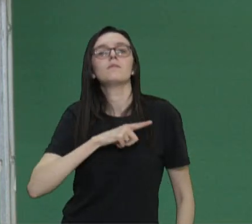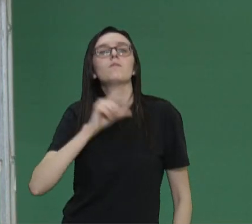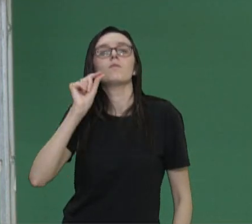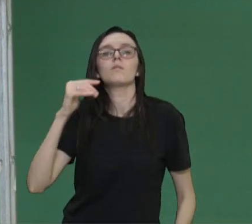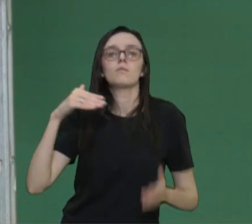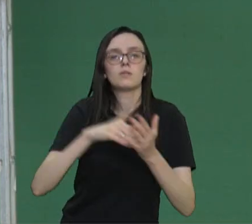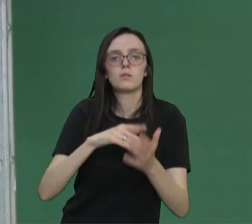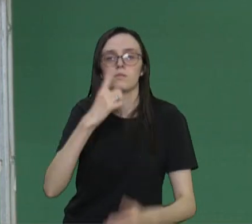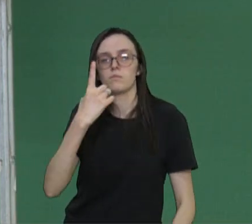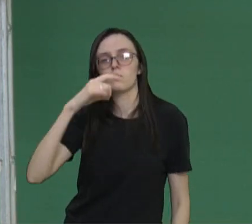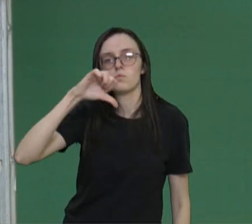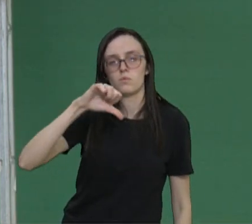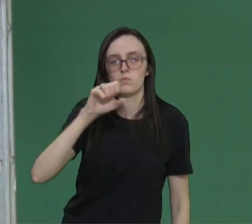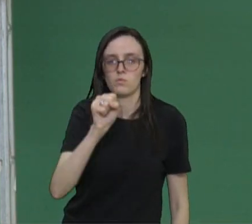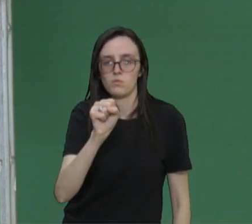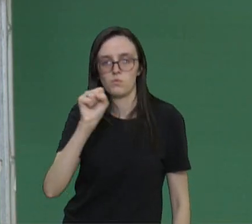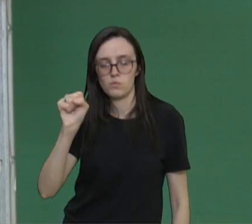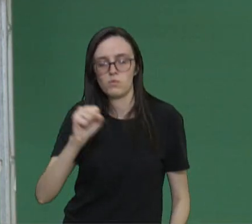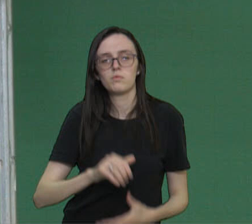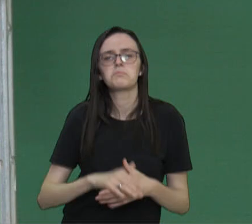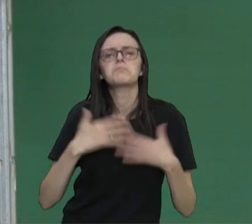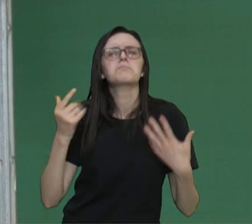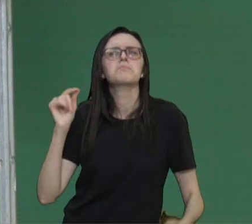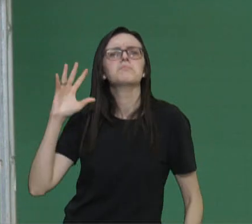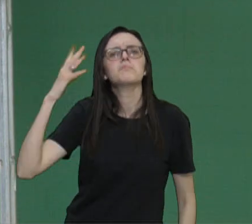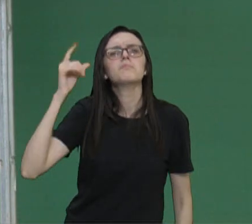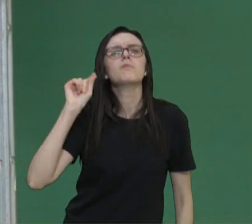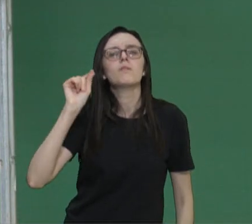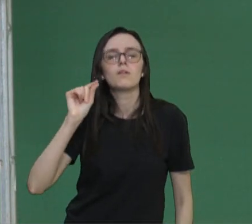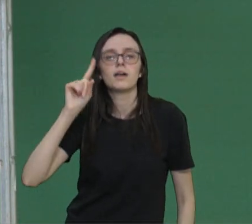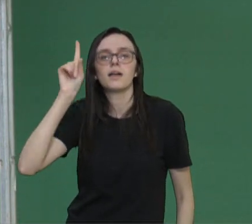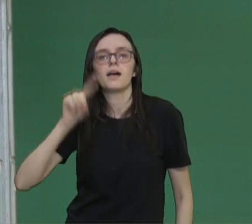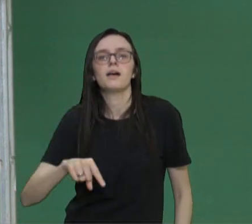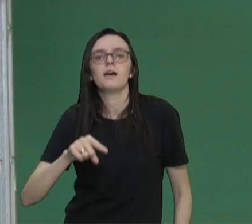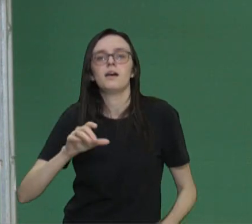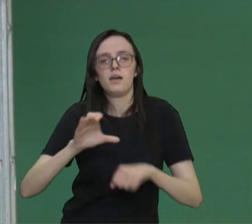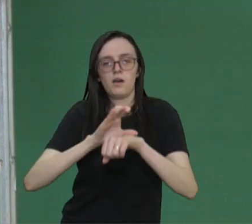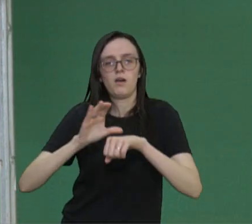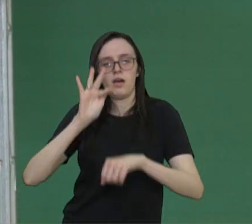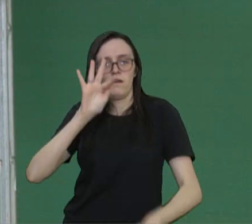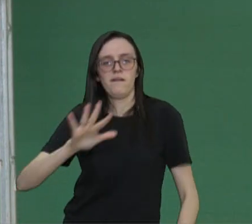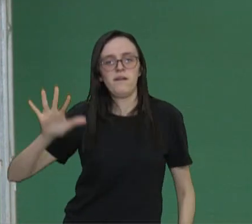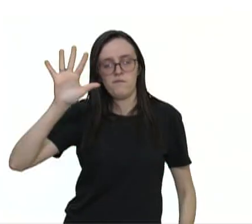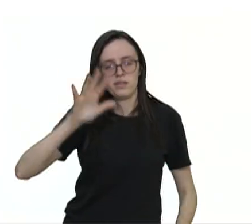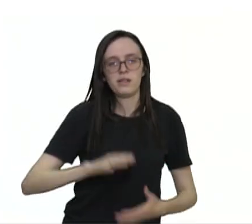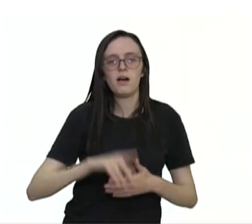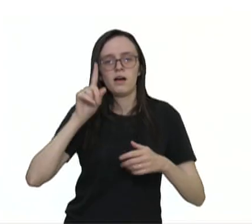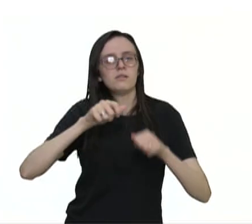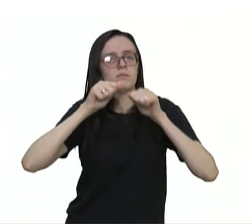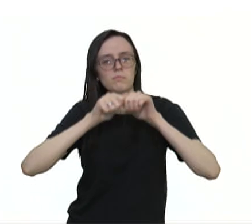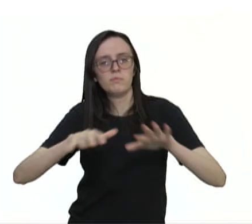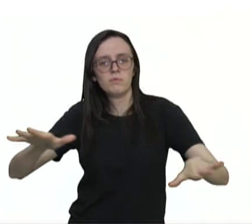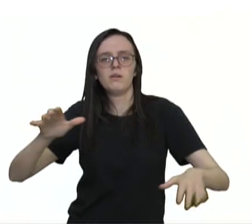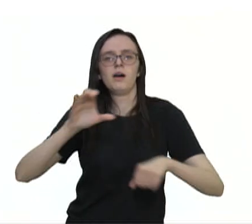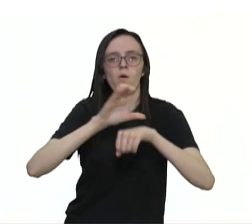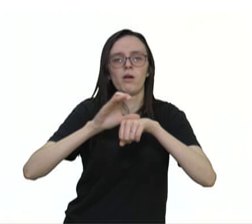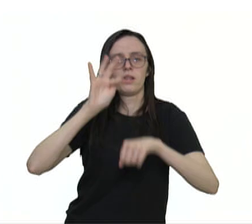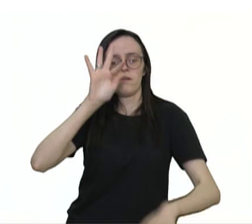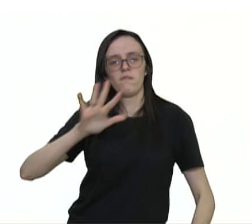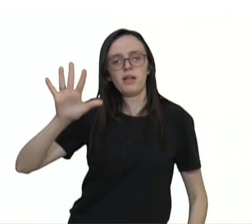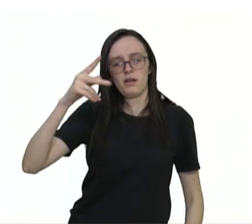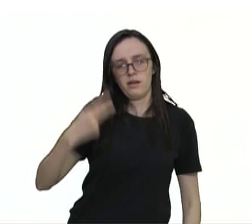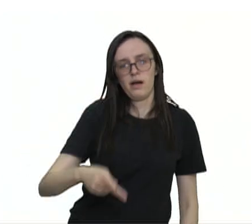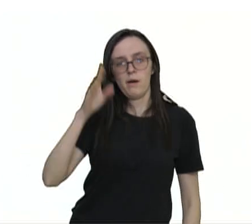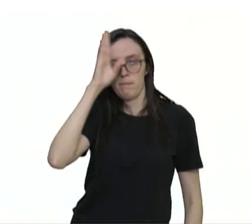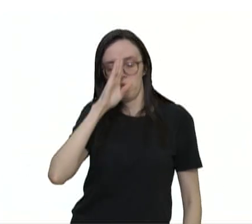até 1988, quando foi feita aí a Constituição Federal, né? A promulgação da Constituição Federal do